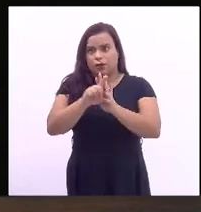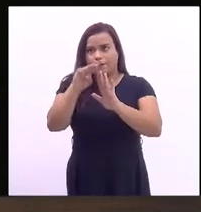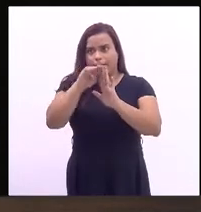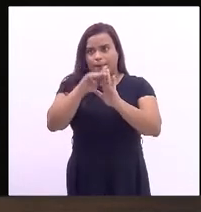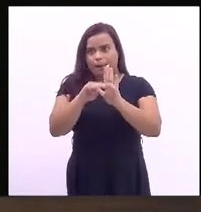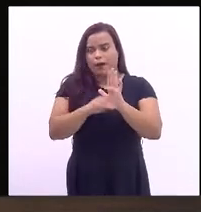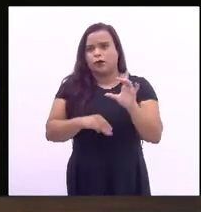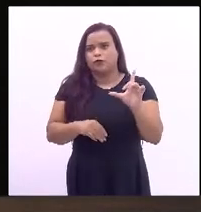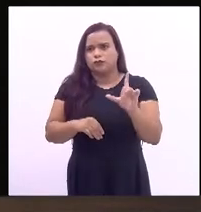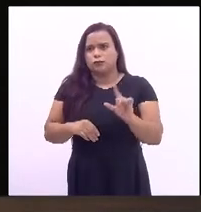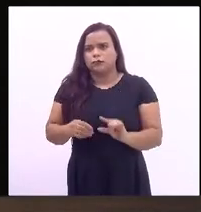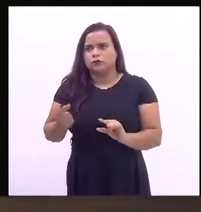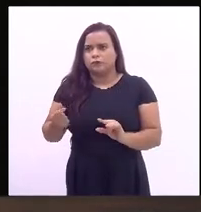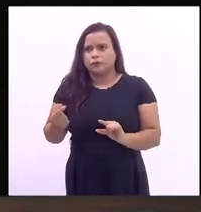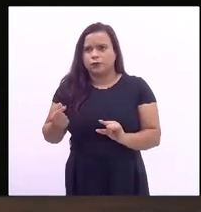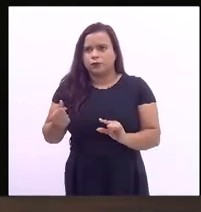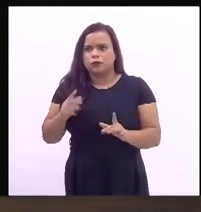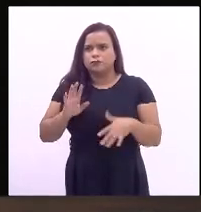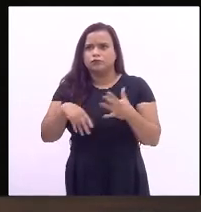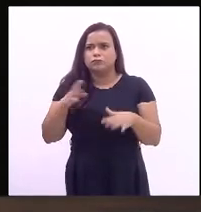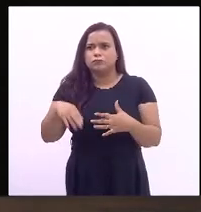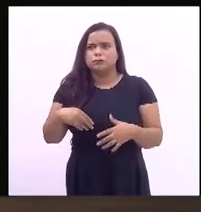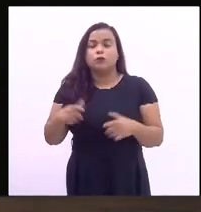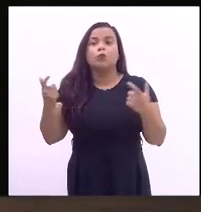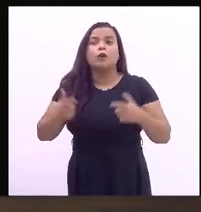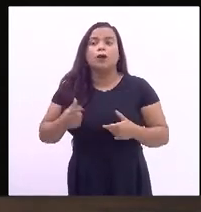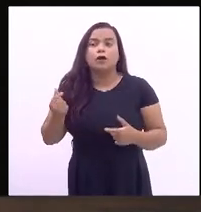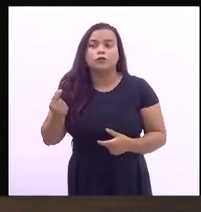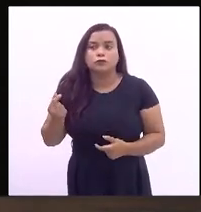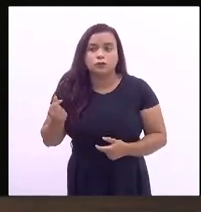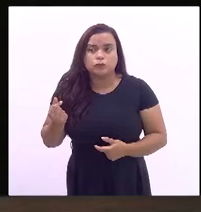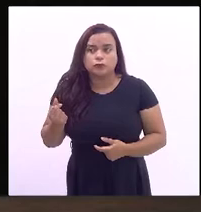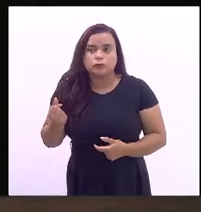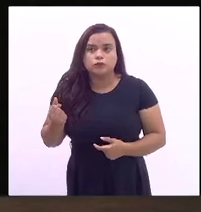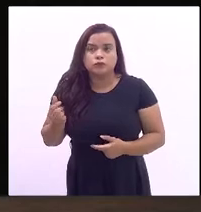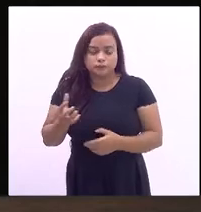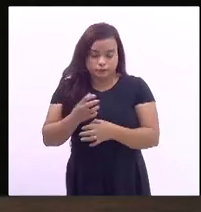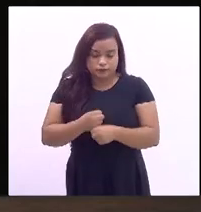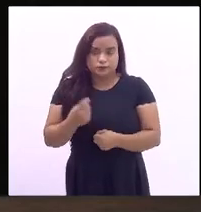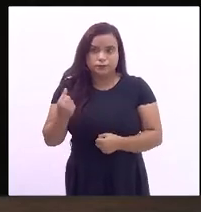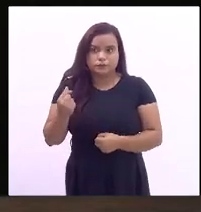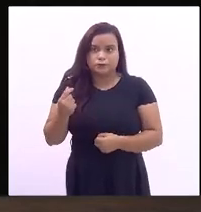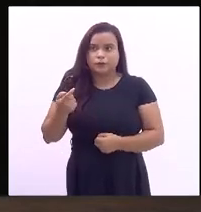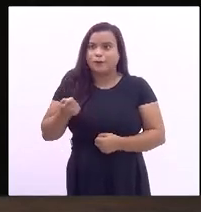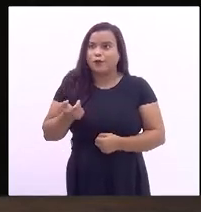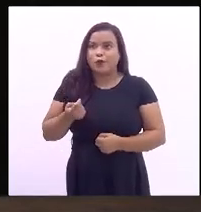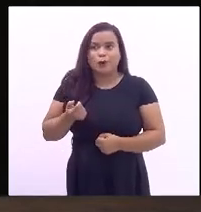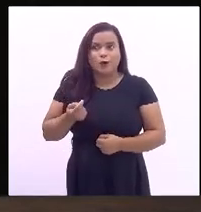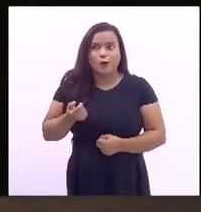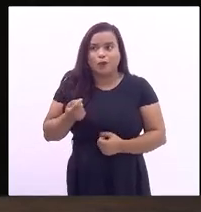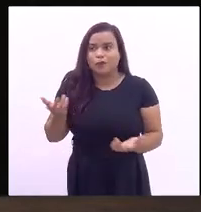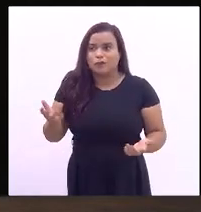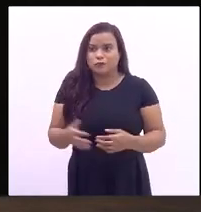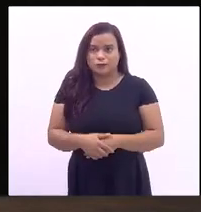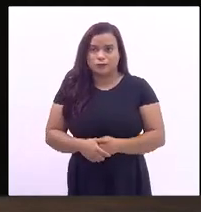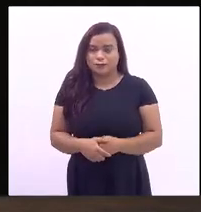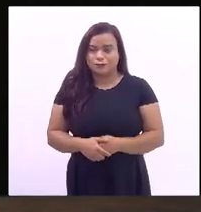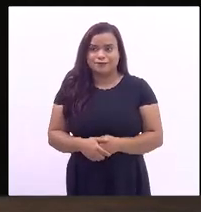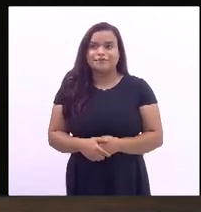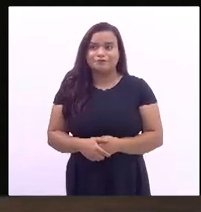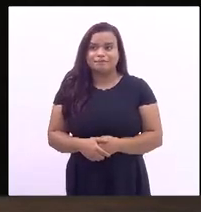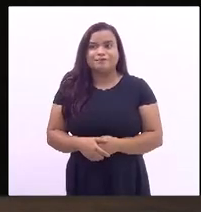Valdemir no valor de menos valor largar esse valor sai por quanto e qual o valor muito pouco tempo tá do valdec